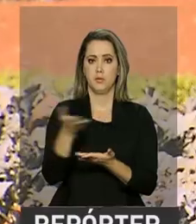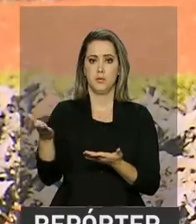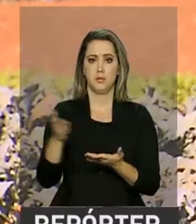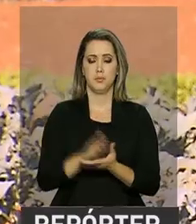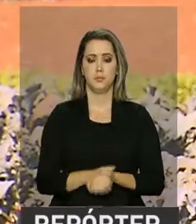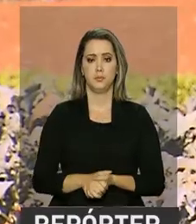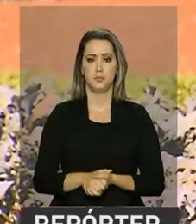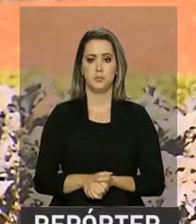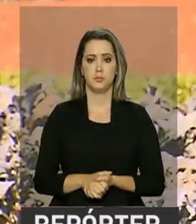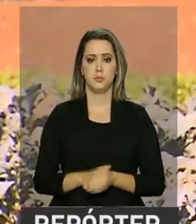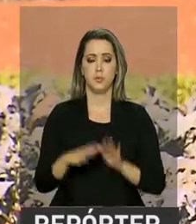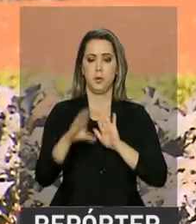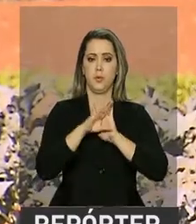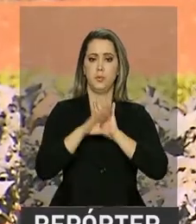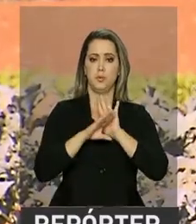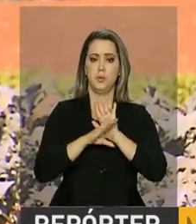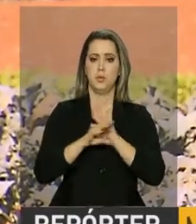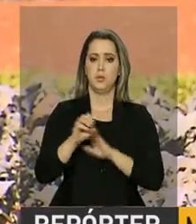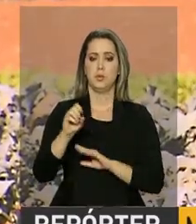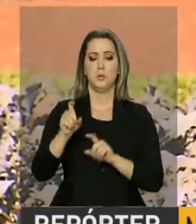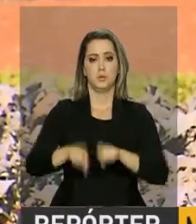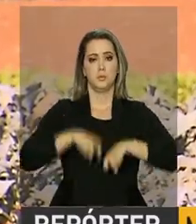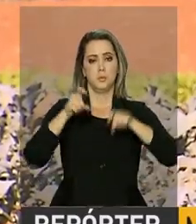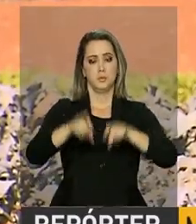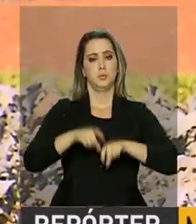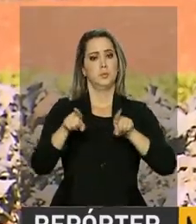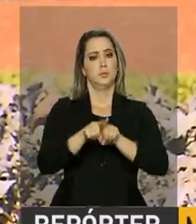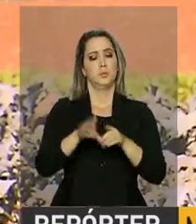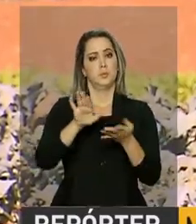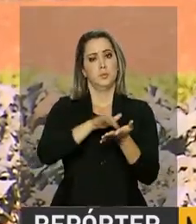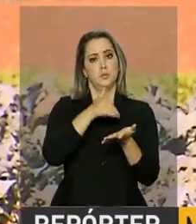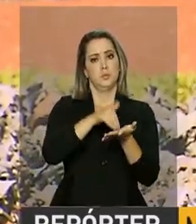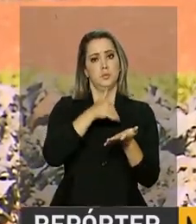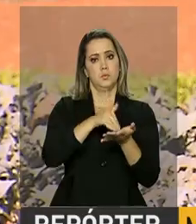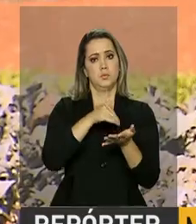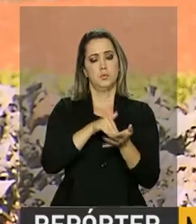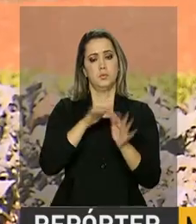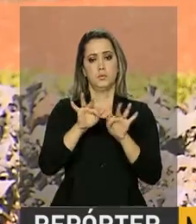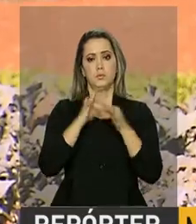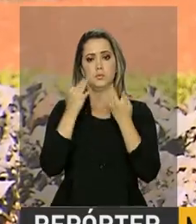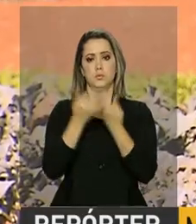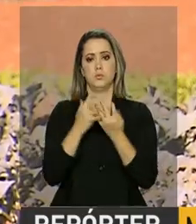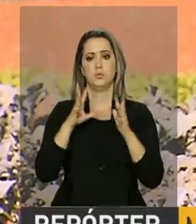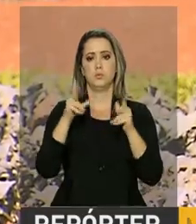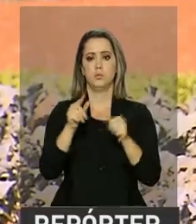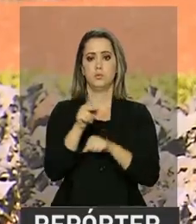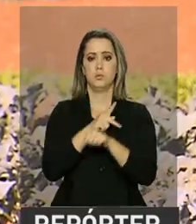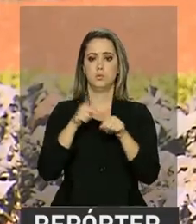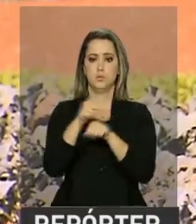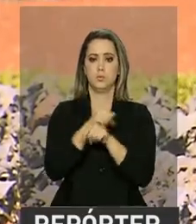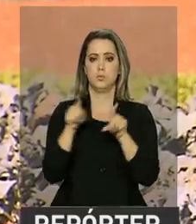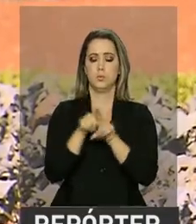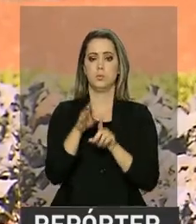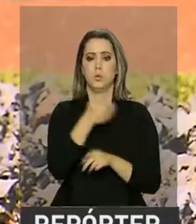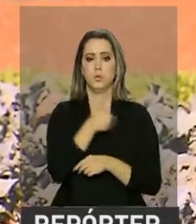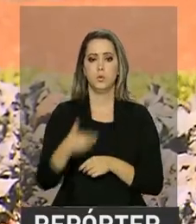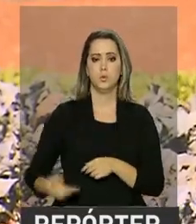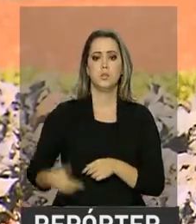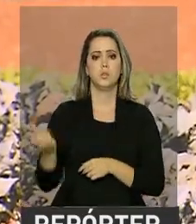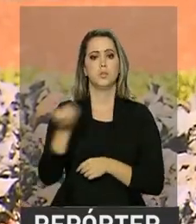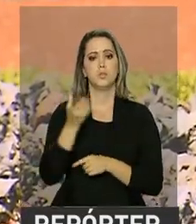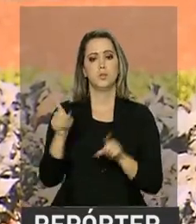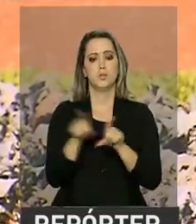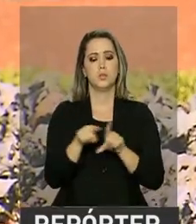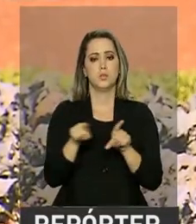o plano safra prevê ainda o cadastramento dos agricultores familiares em todo o país o governo quer também